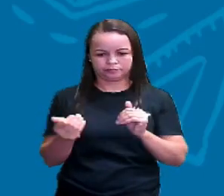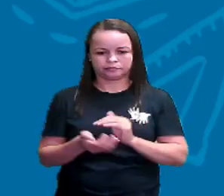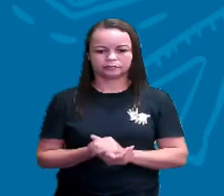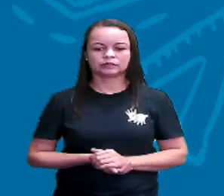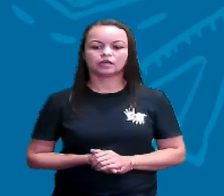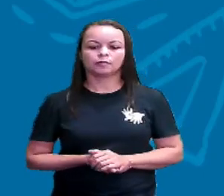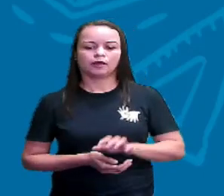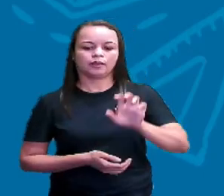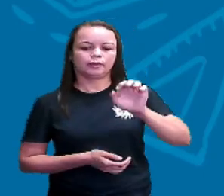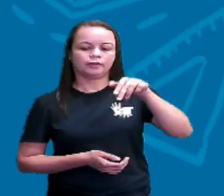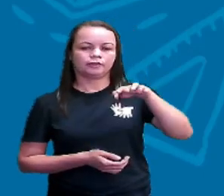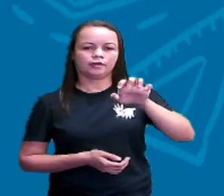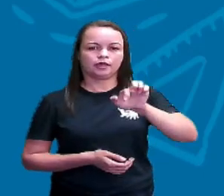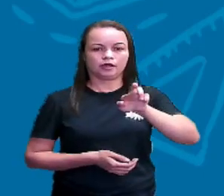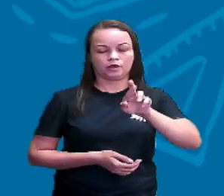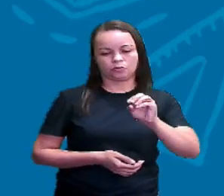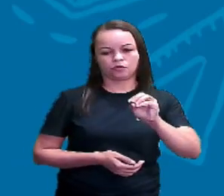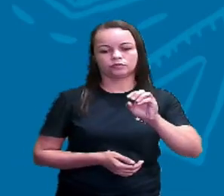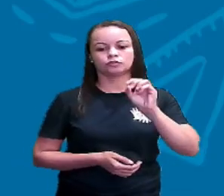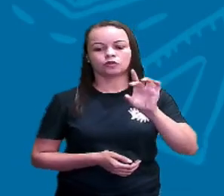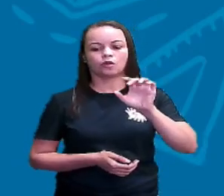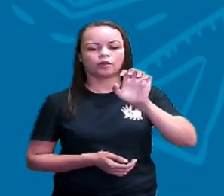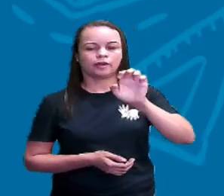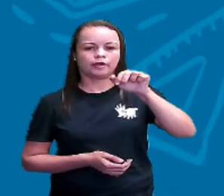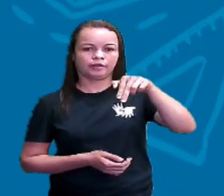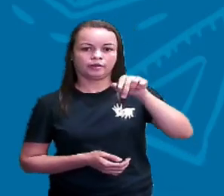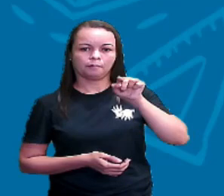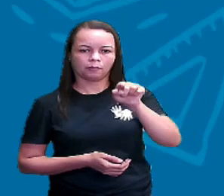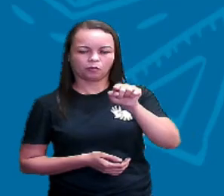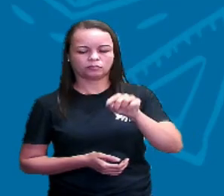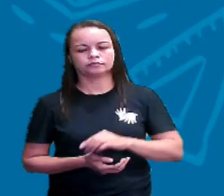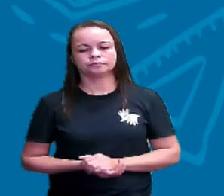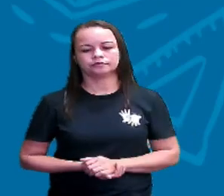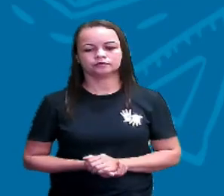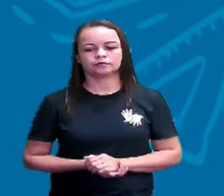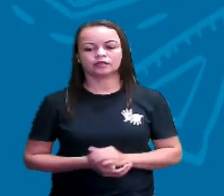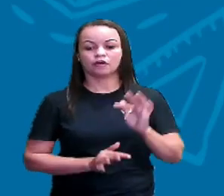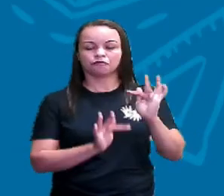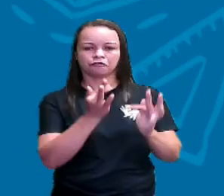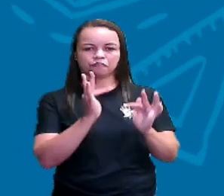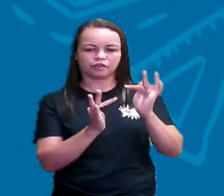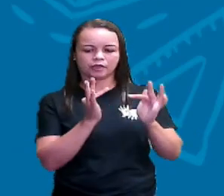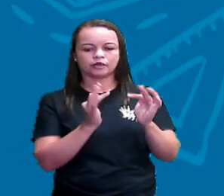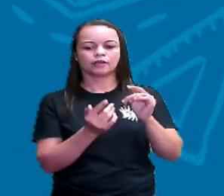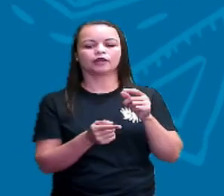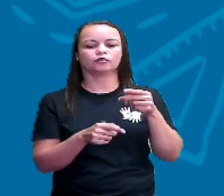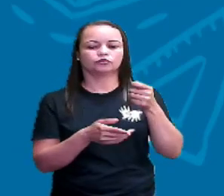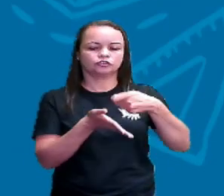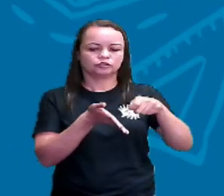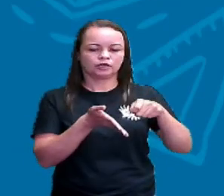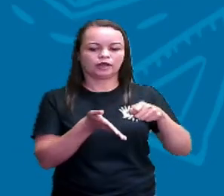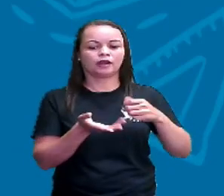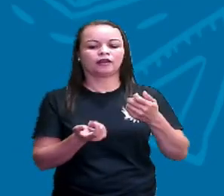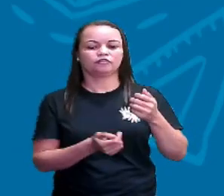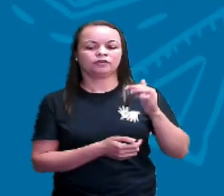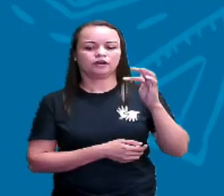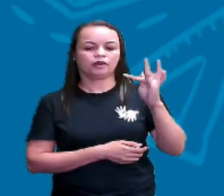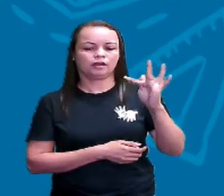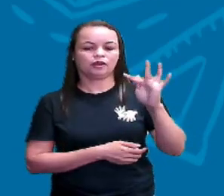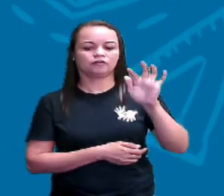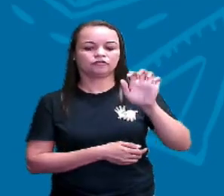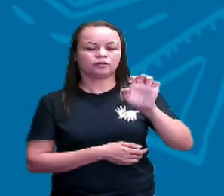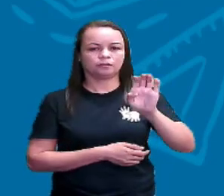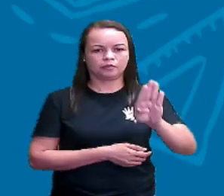enero a gente escreve EN em um ponto. Para fevereiro a gente escreve até a letra B